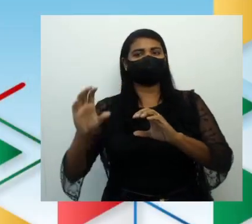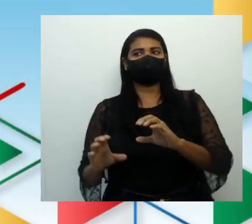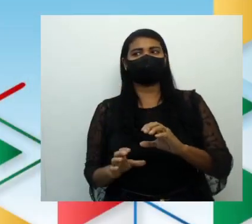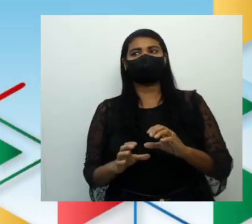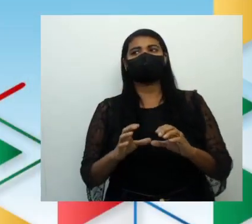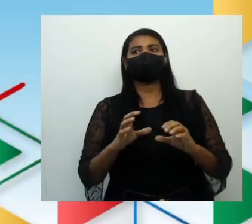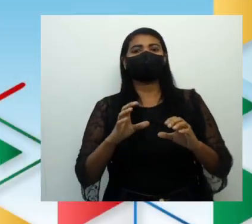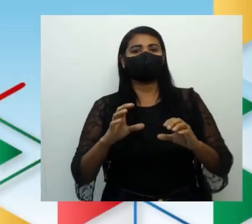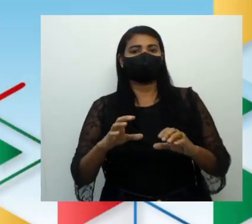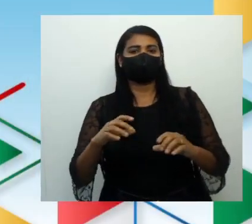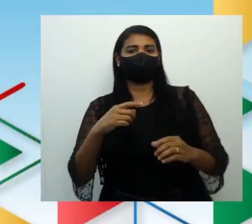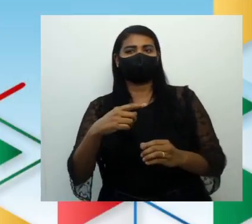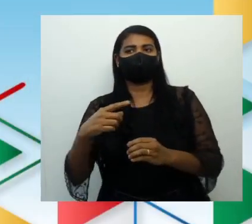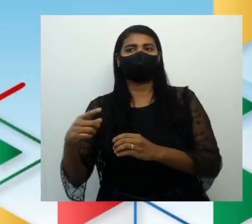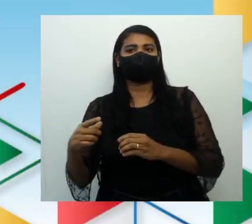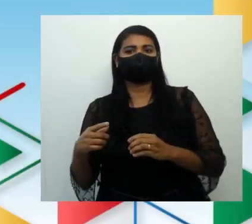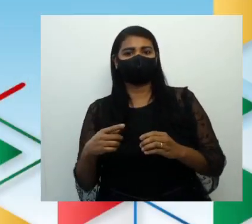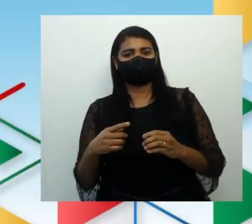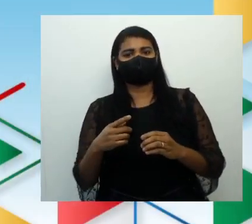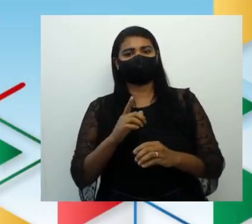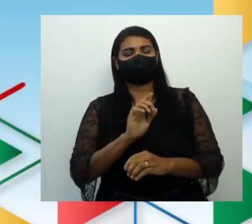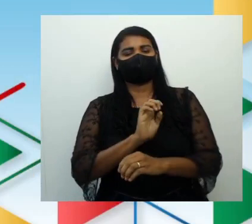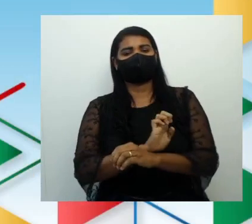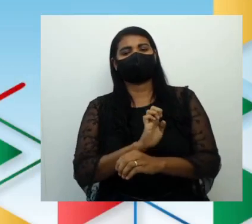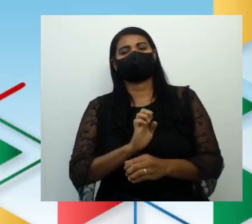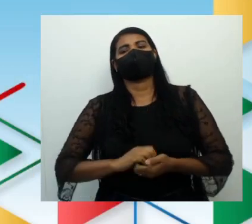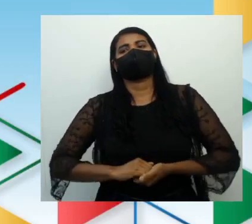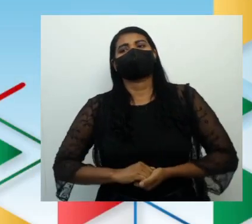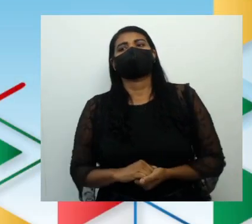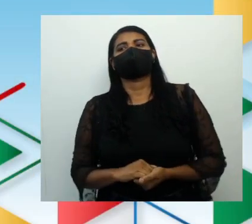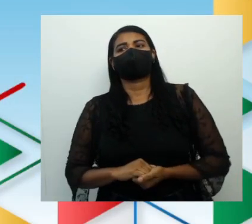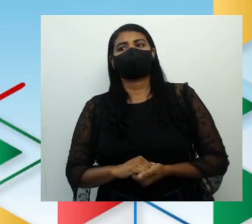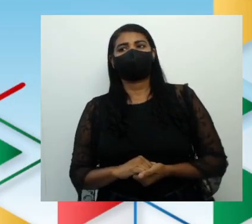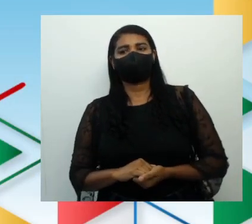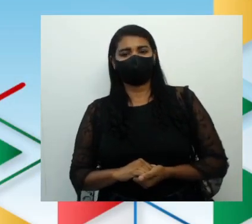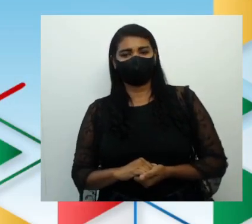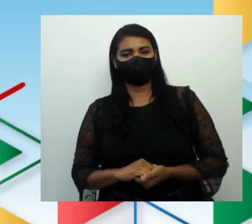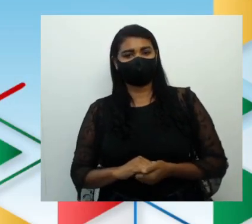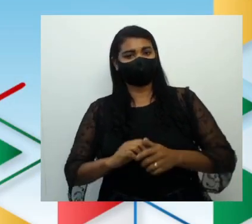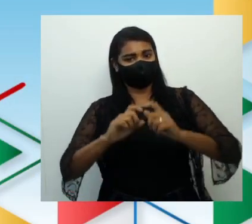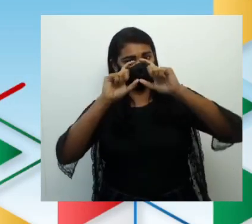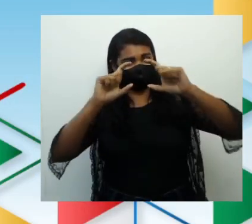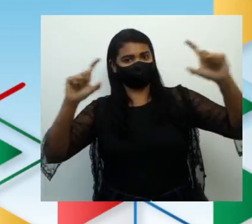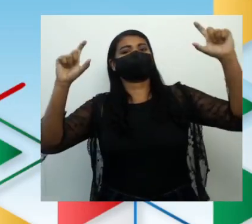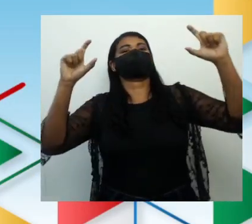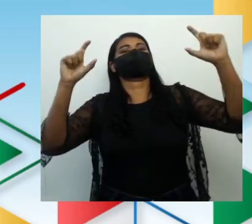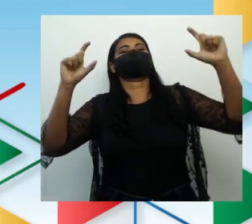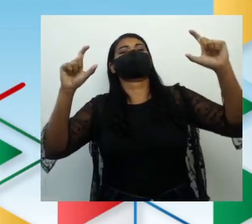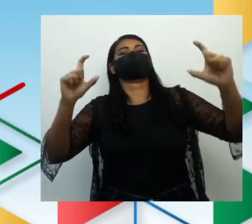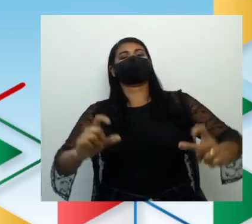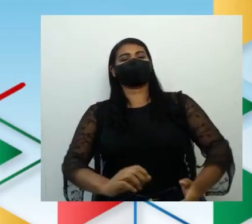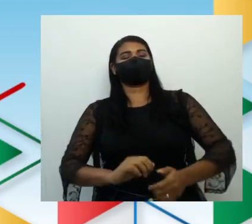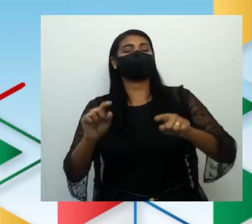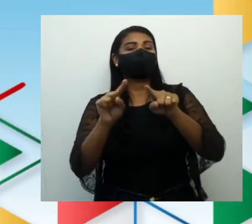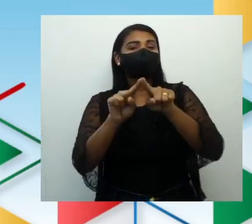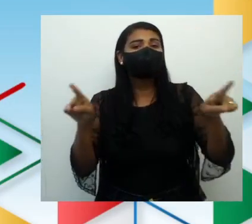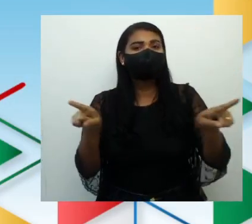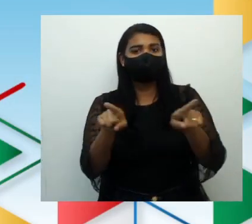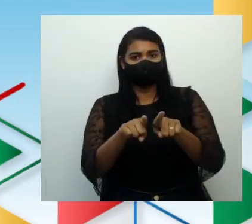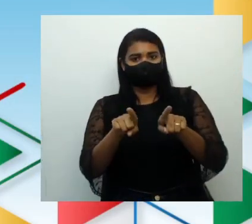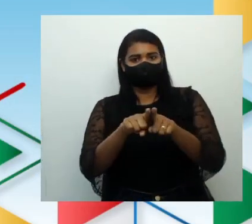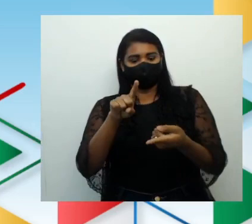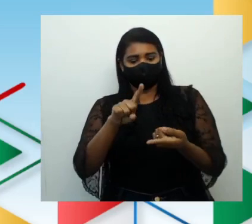Região, Território e Territorialidade. Um palavrão grande, né, meus amores? Mas